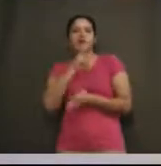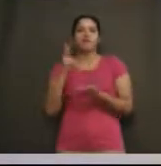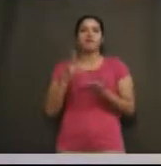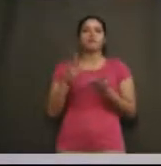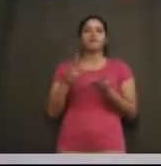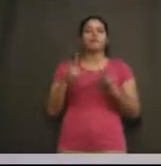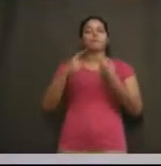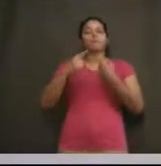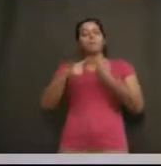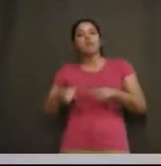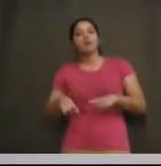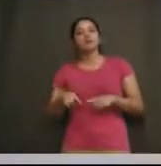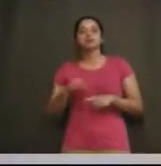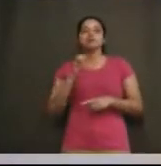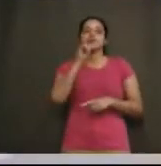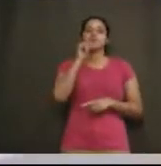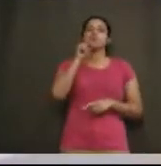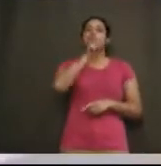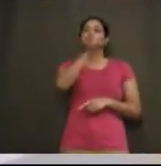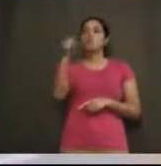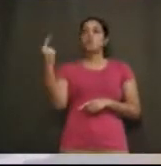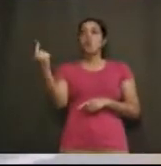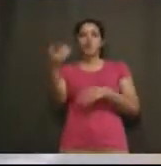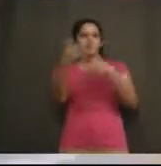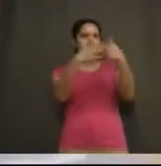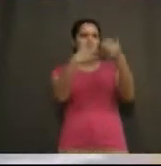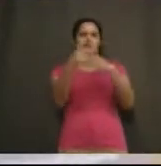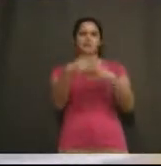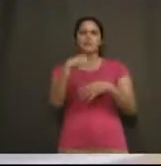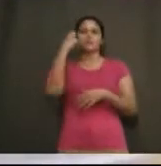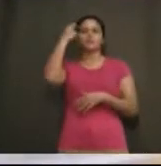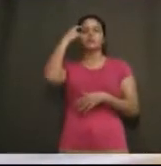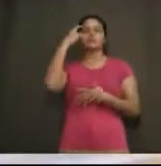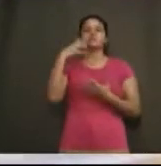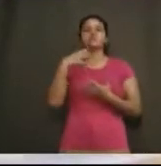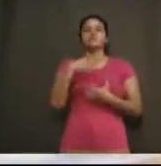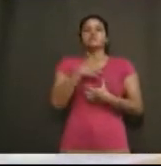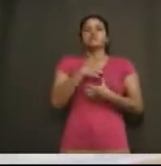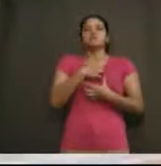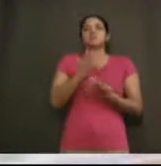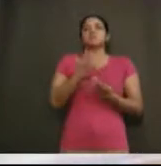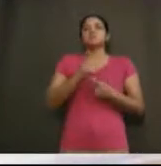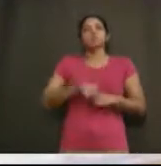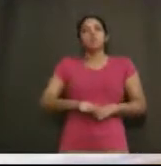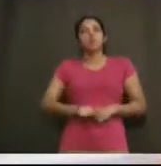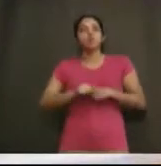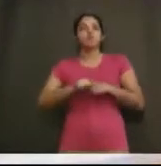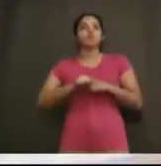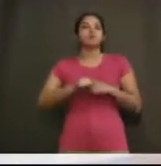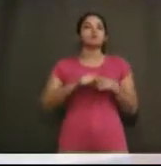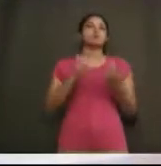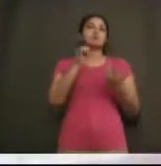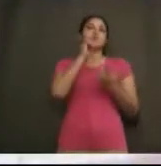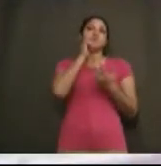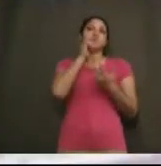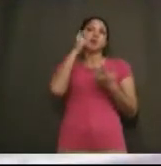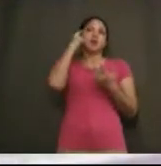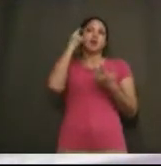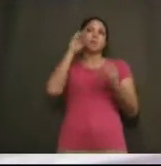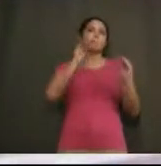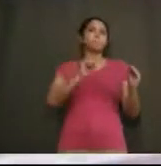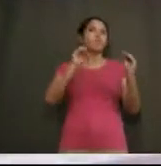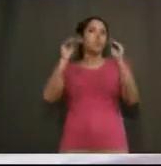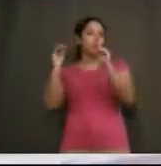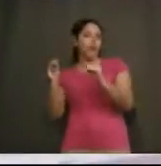quando qualquer um de vocês se sentir confiante, deve sair da zona de